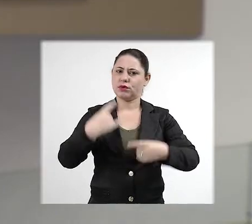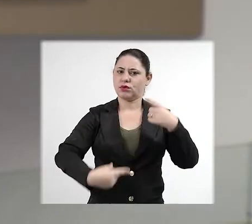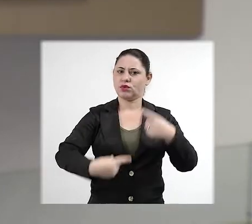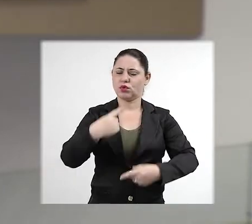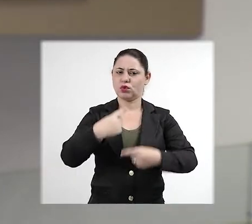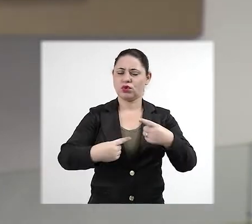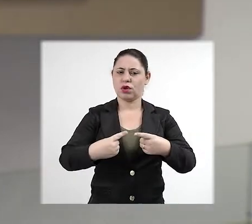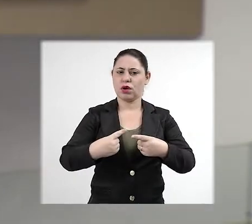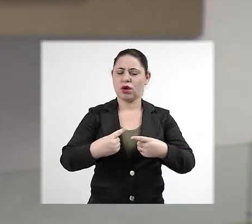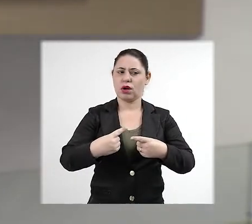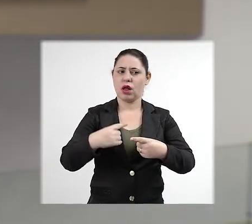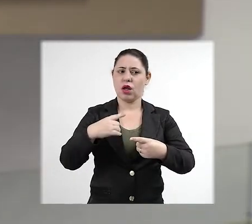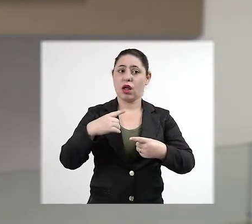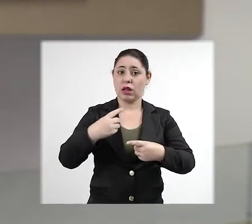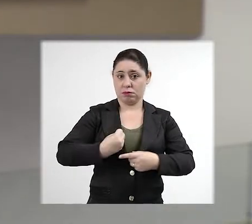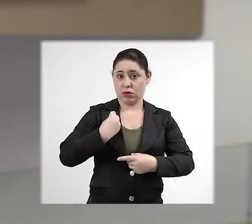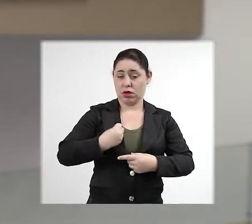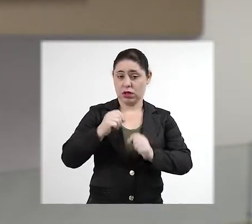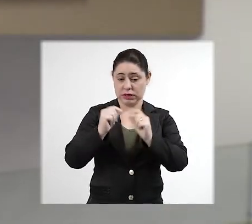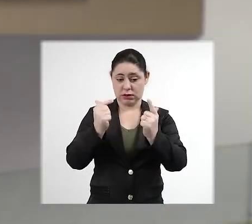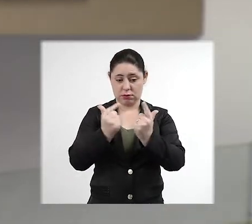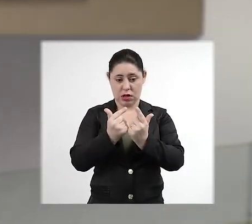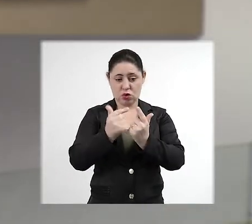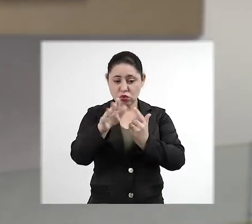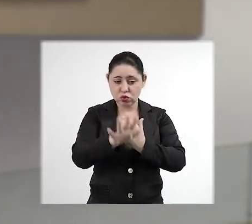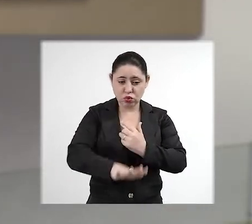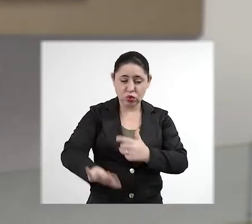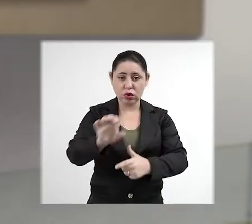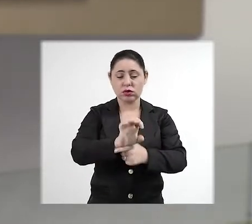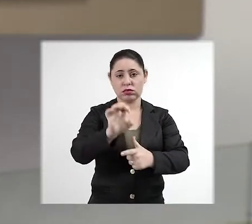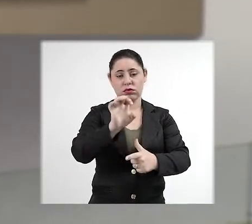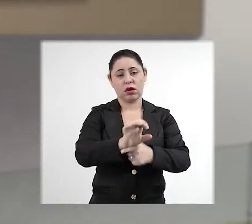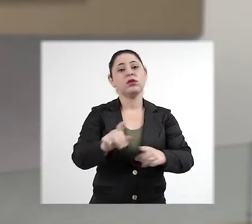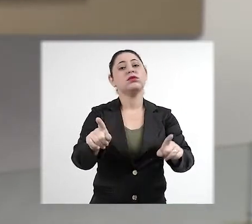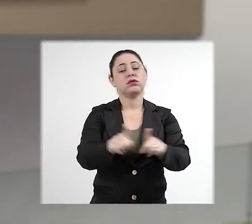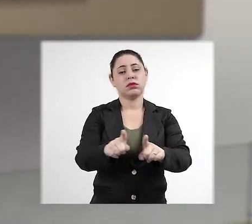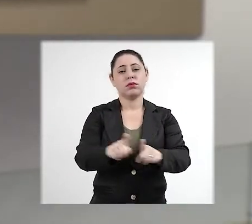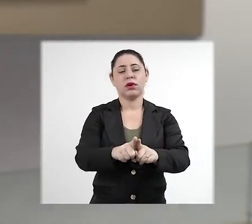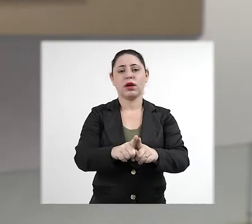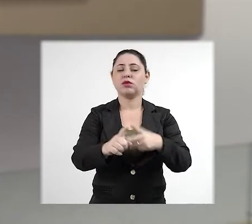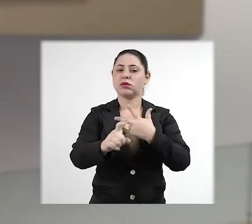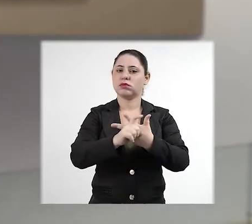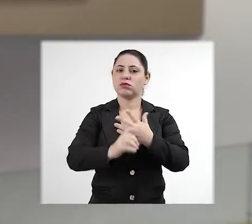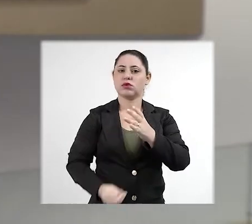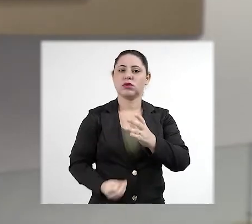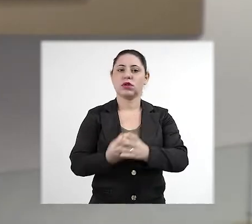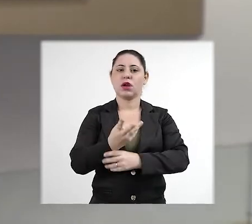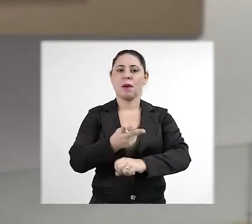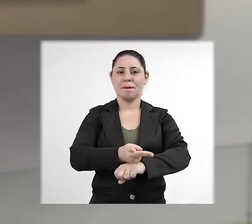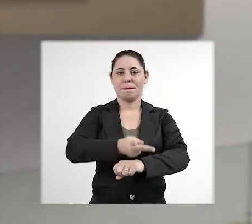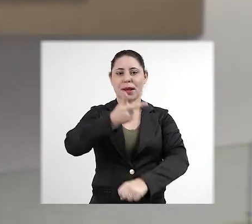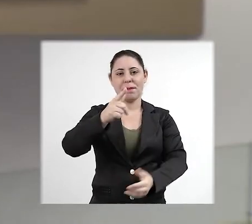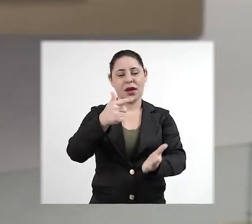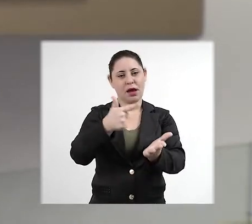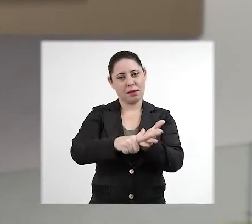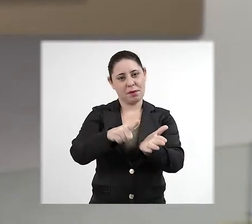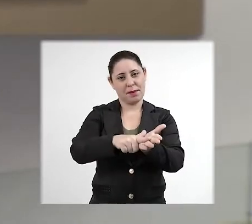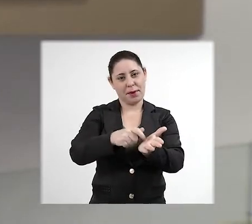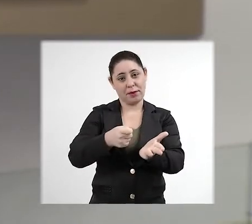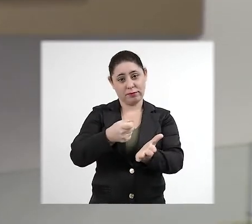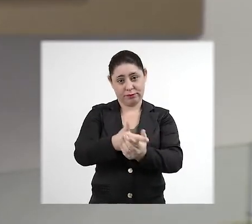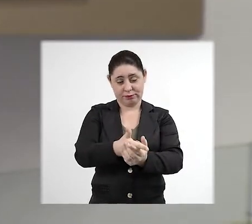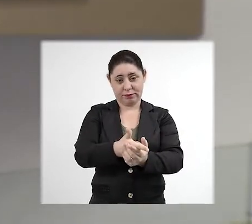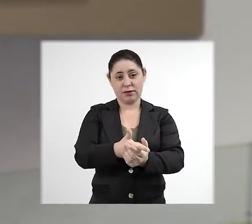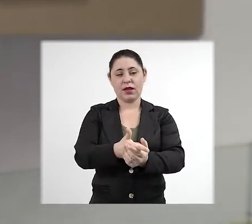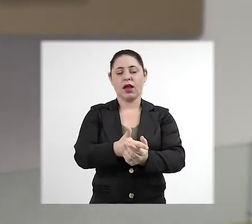esse debate, presente não só na Assembleia, mas em todo o Estado, o Poder Executivo criou o programa Nota